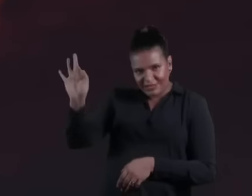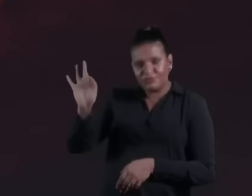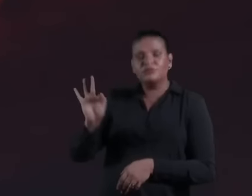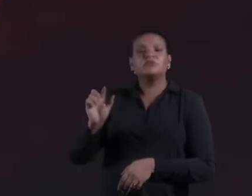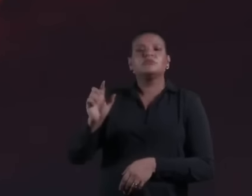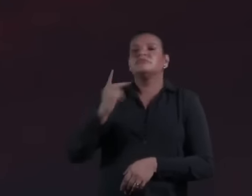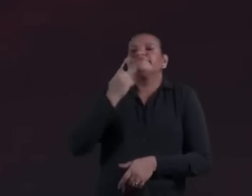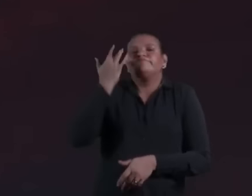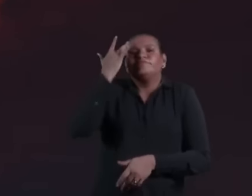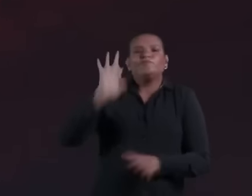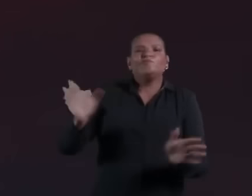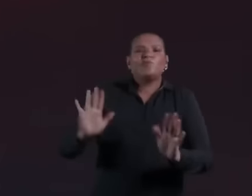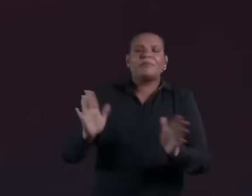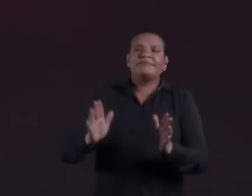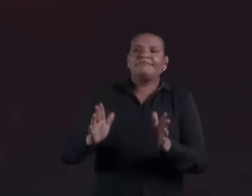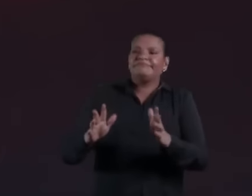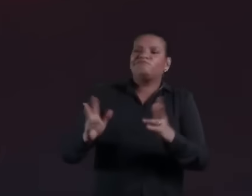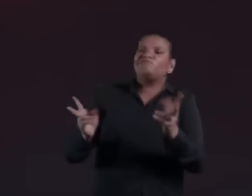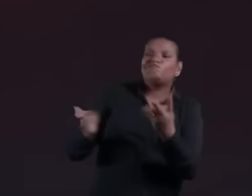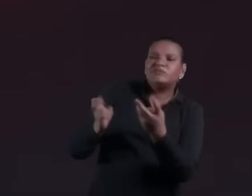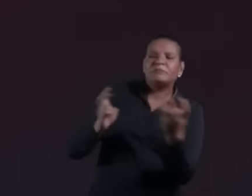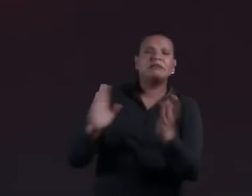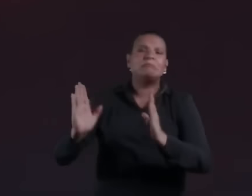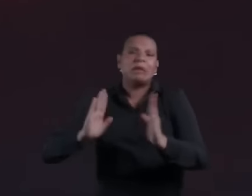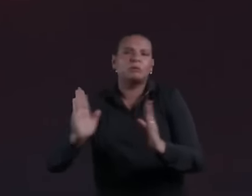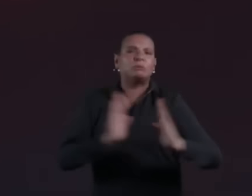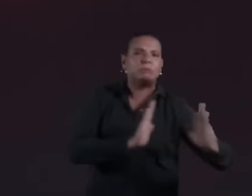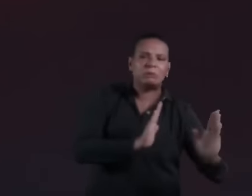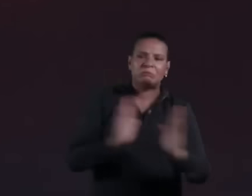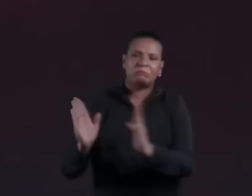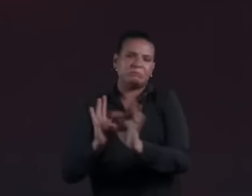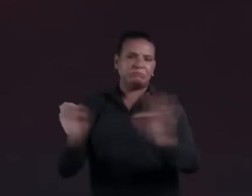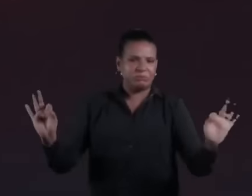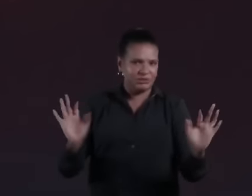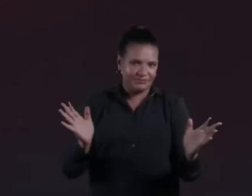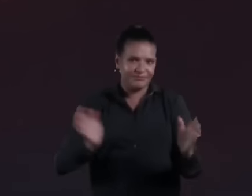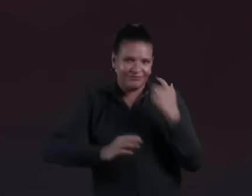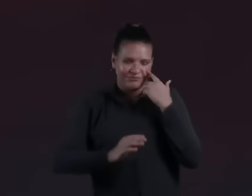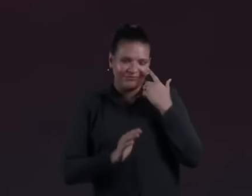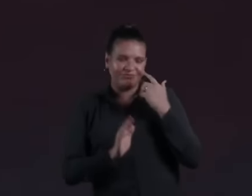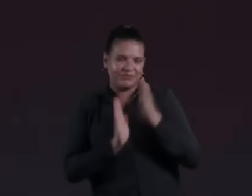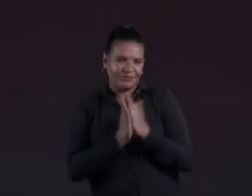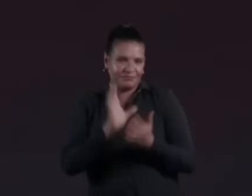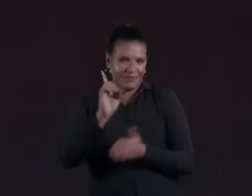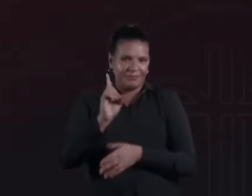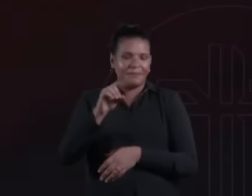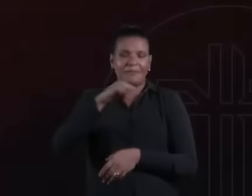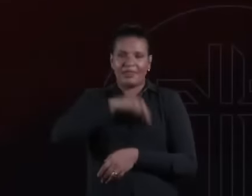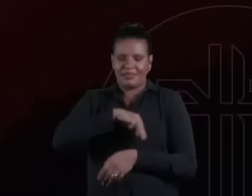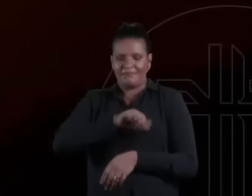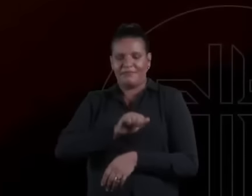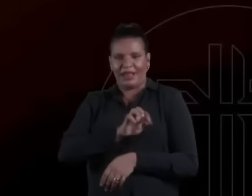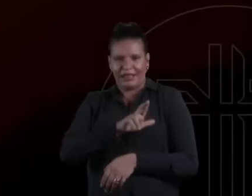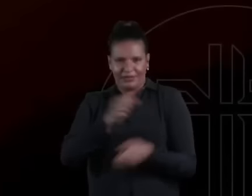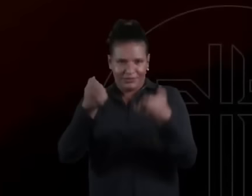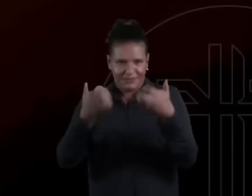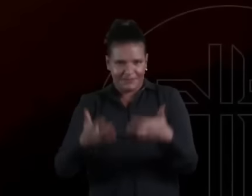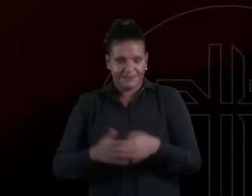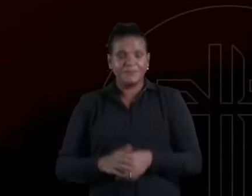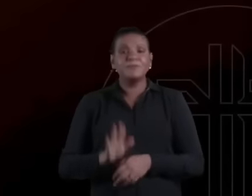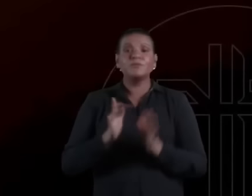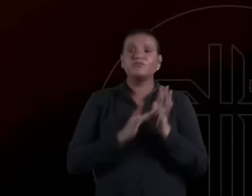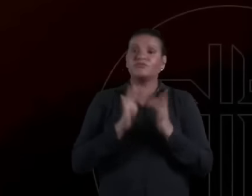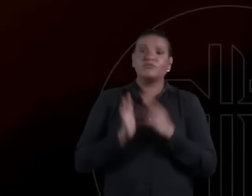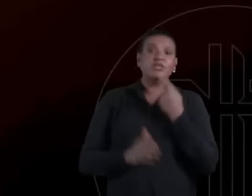Olha que Mateus 16:3 diz Jesus está falando com eles diz assim pela manhã vocês dizem Hoje haverá